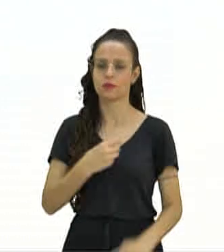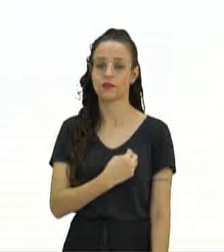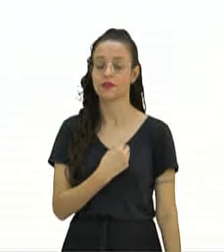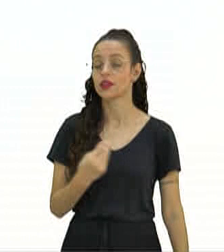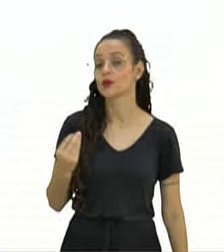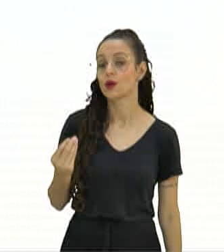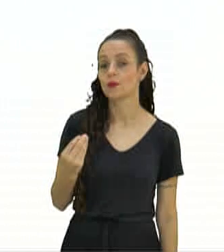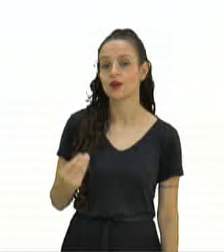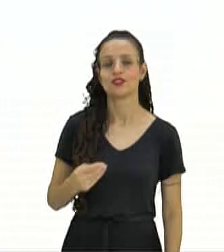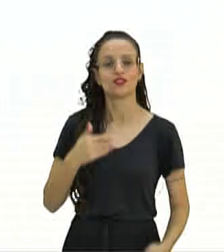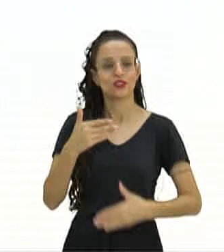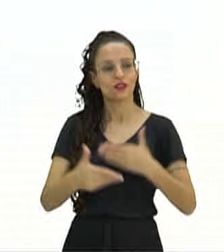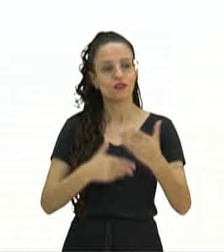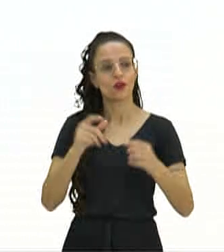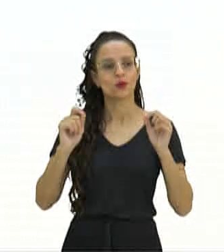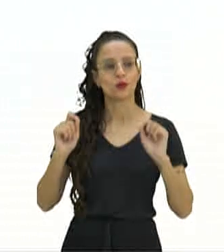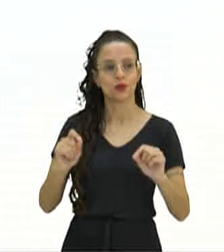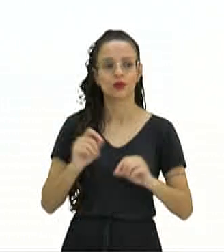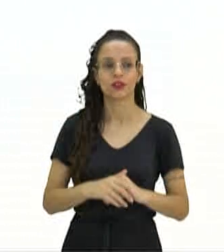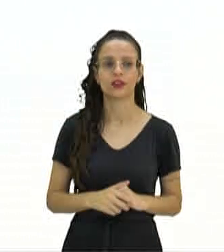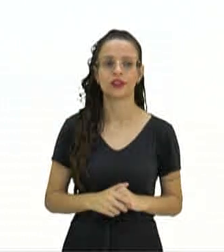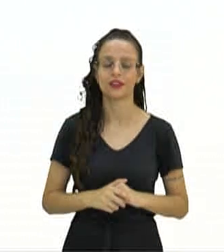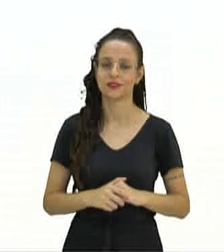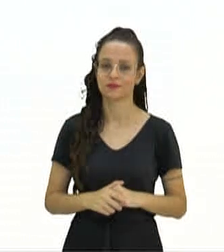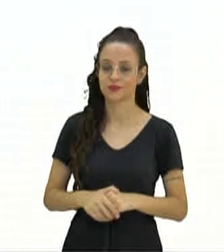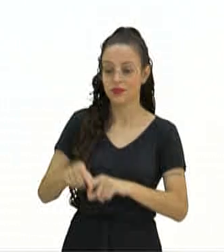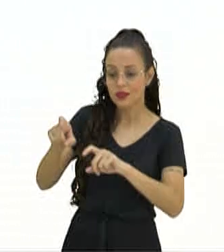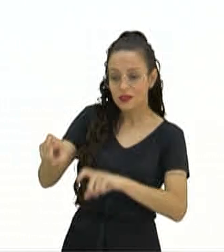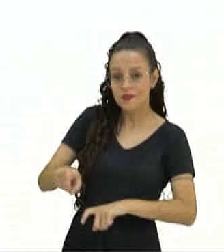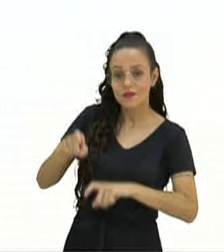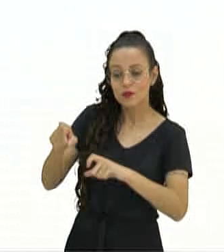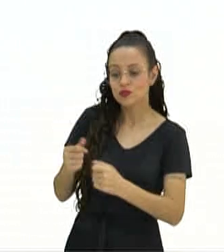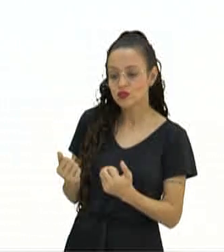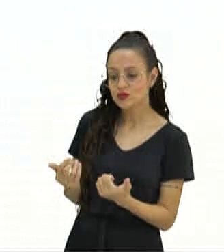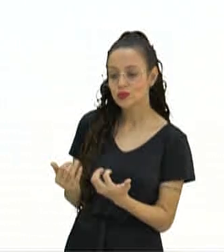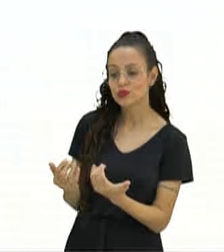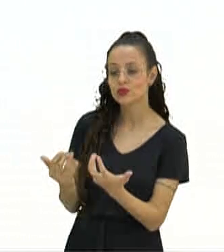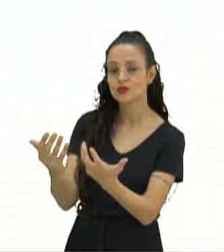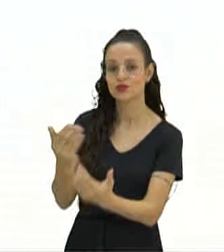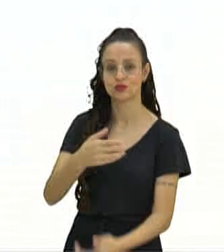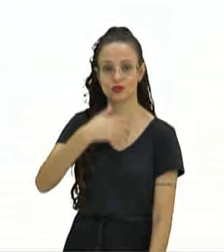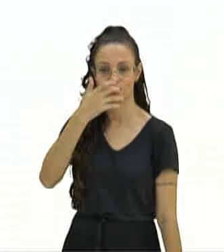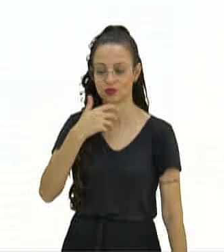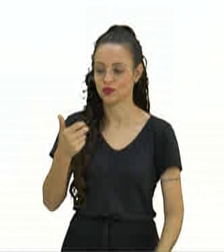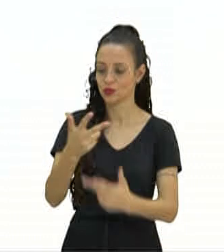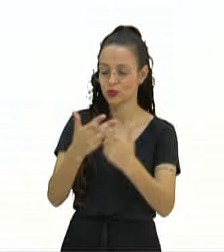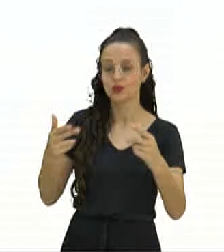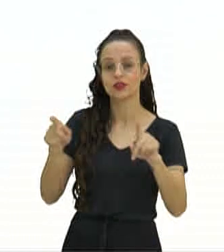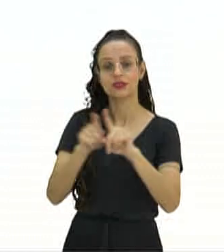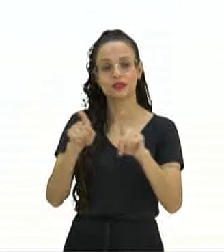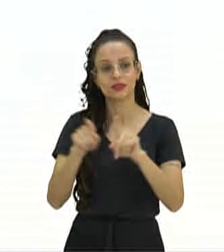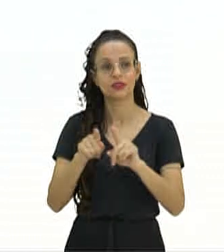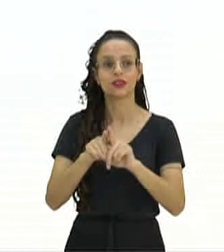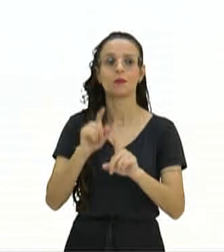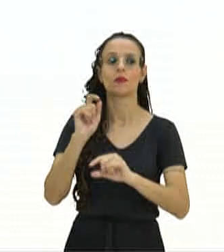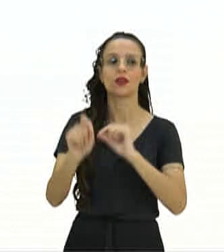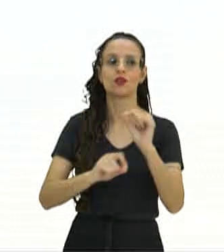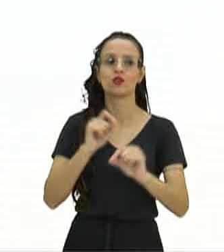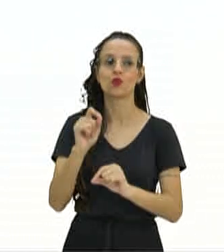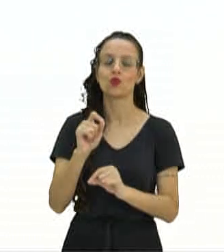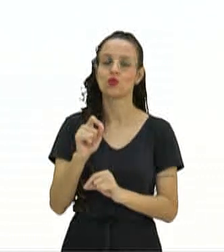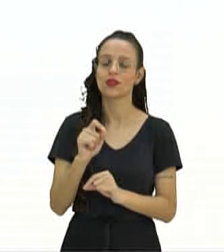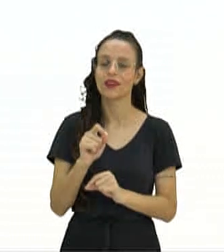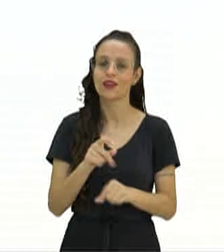viver? Desenvolveu ali o cultivo de vegetais e frutos, além dos procedimentos de